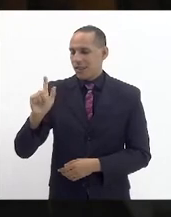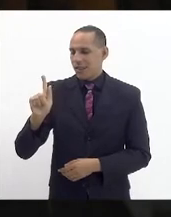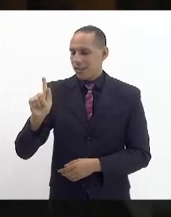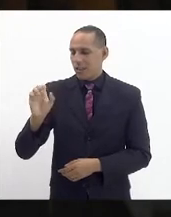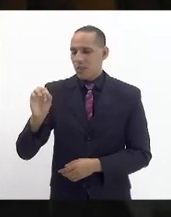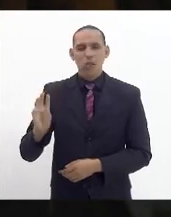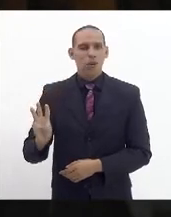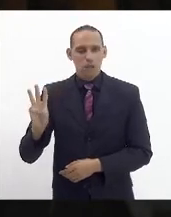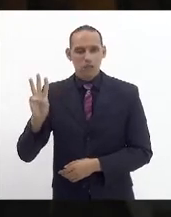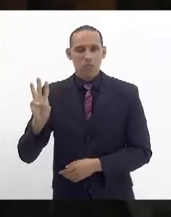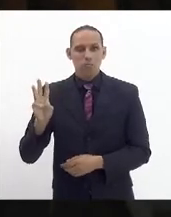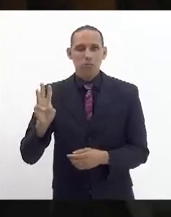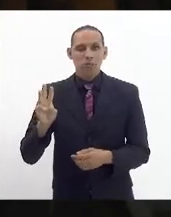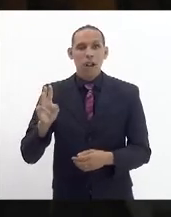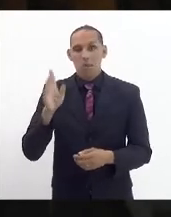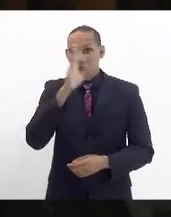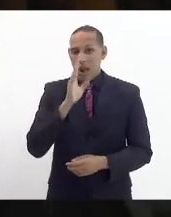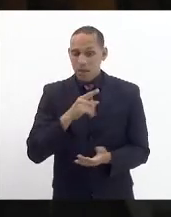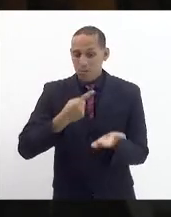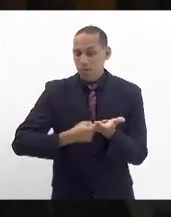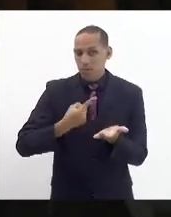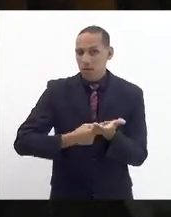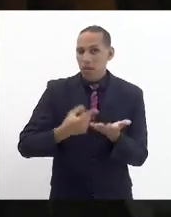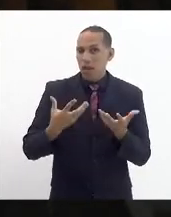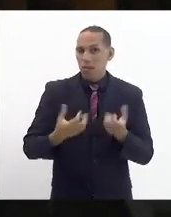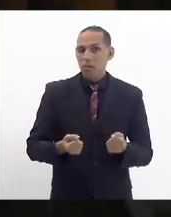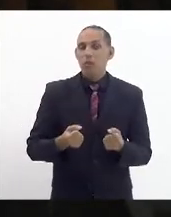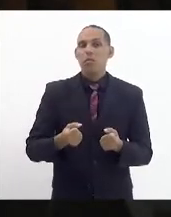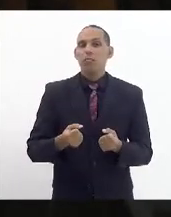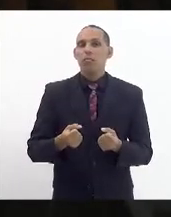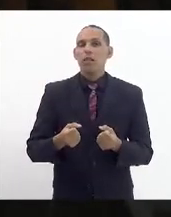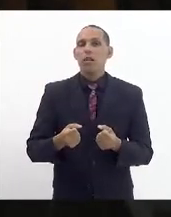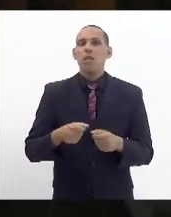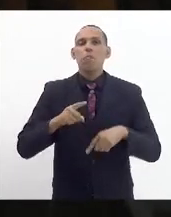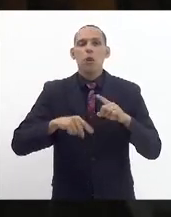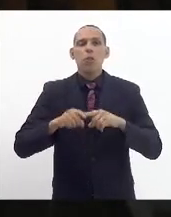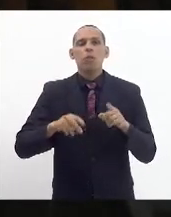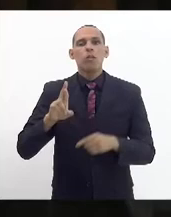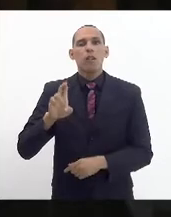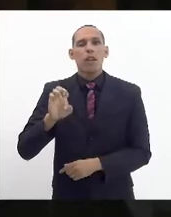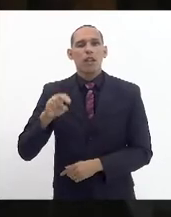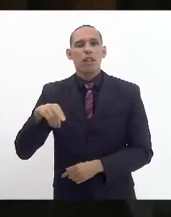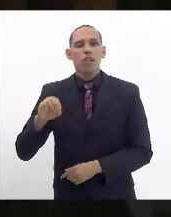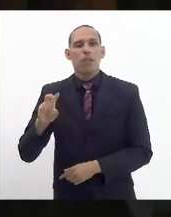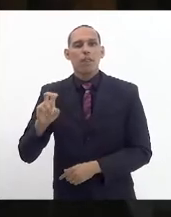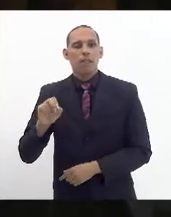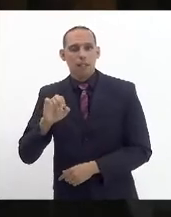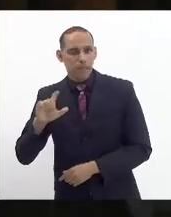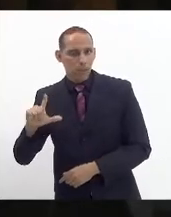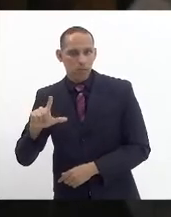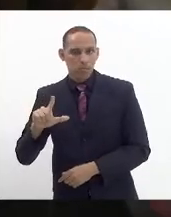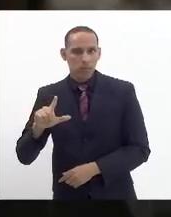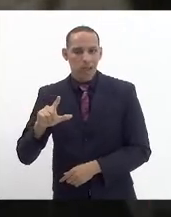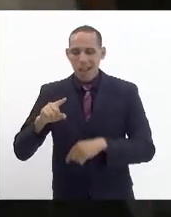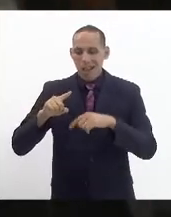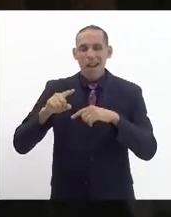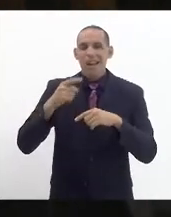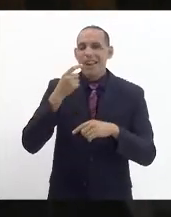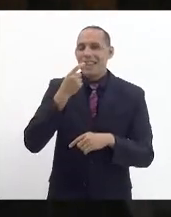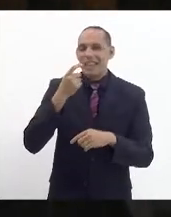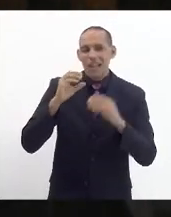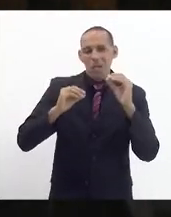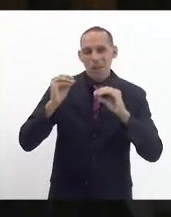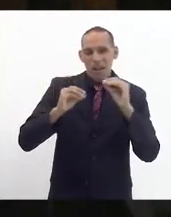materiais renováveis. O plástico é originado do petróleo, portanto, ele é originado